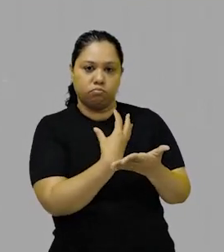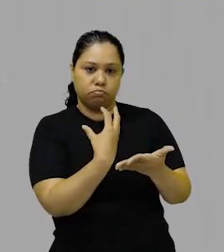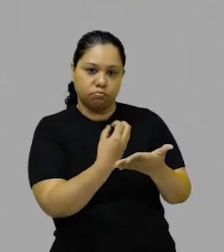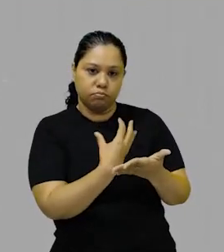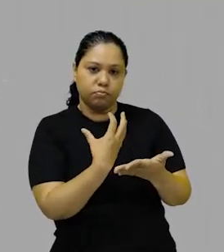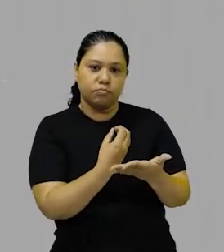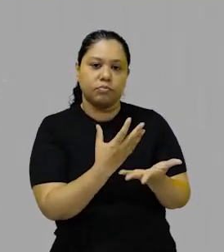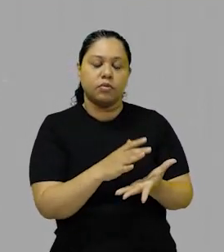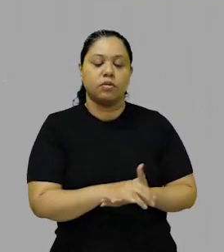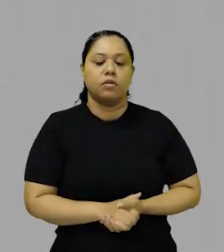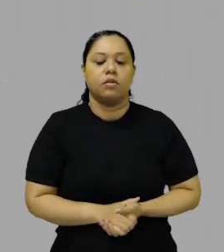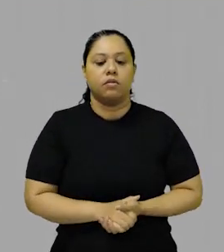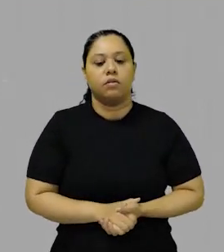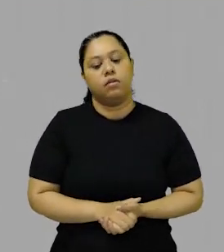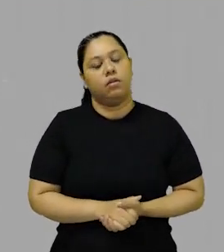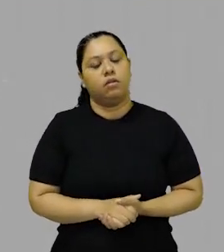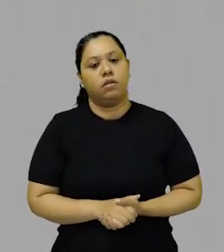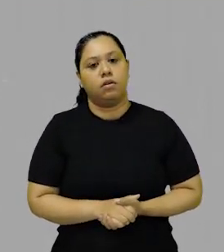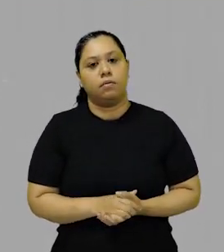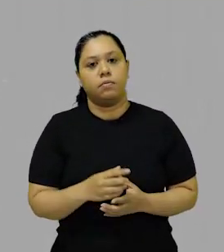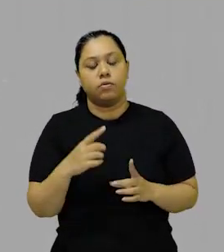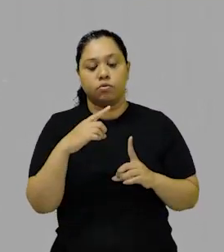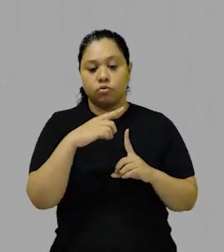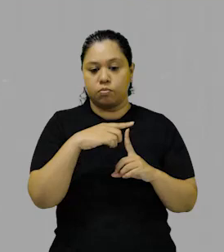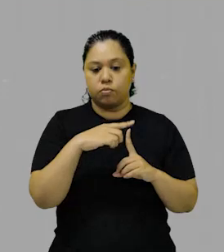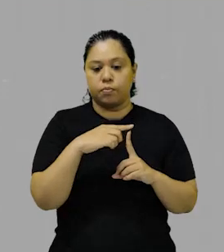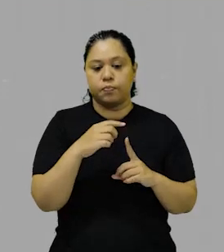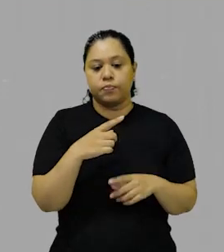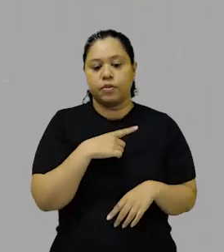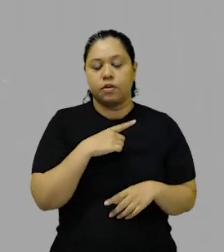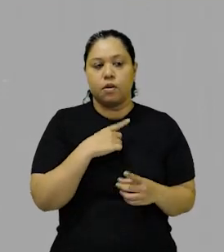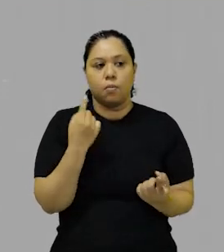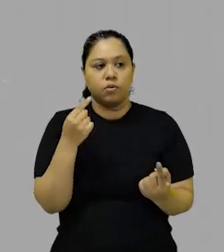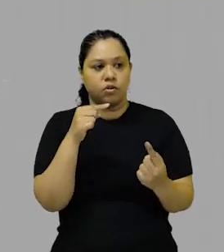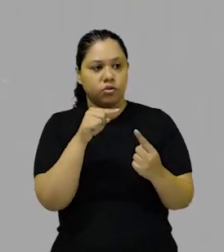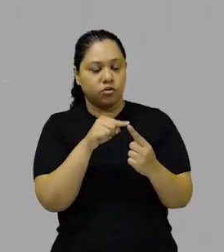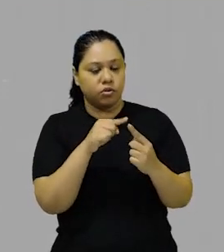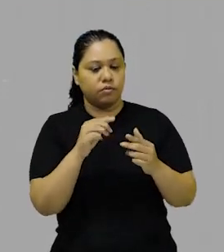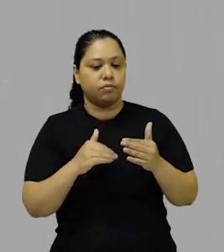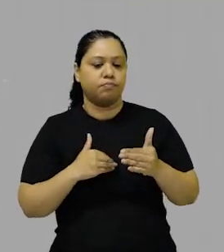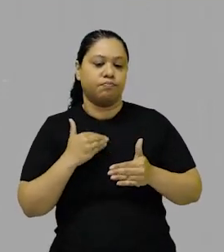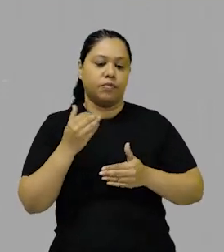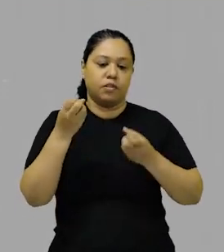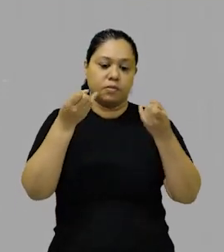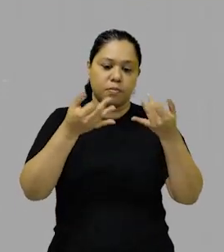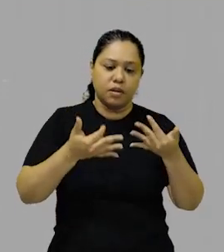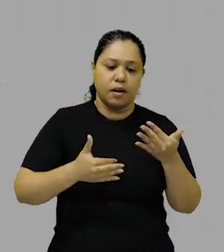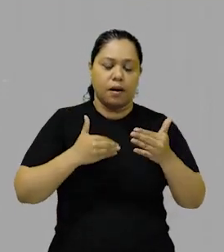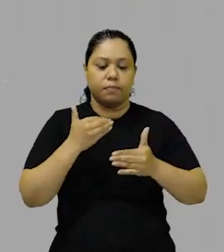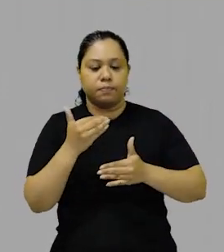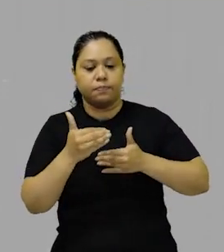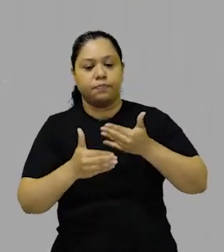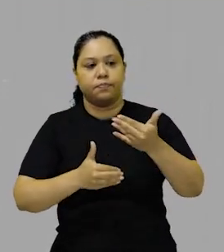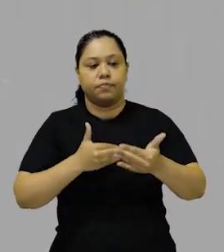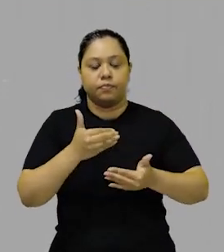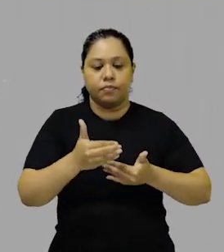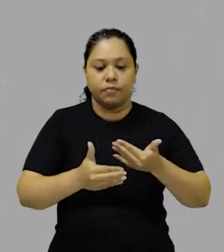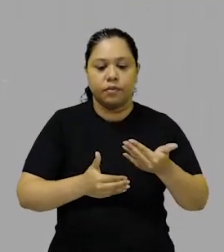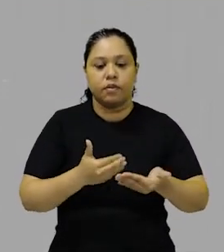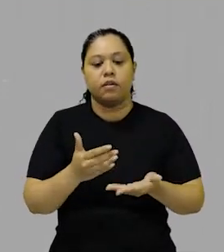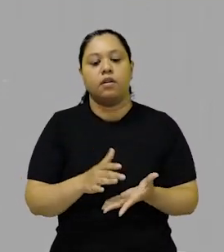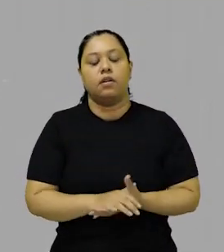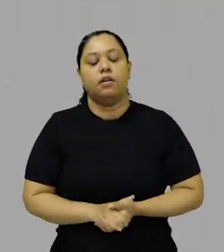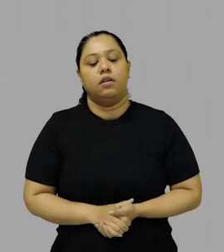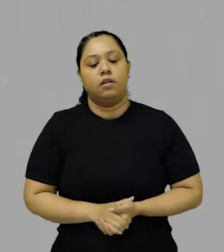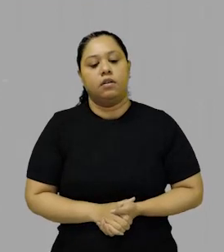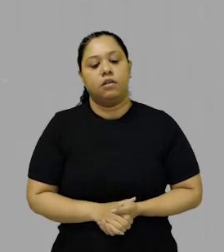como formato injutivo, que é aquele texto que tem como objetivo dar o passo a passo. Manual, receita,